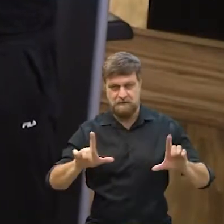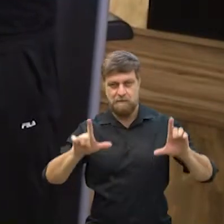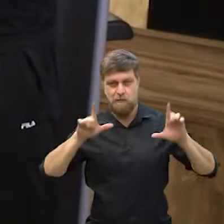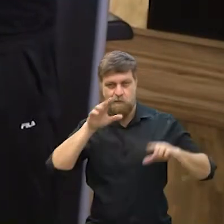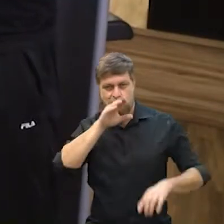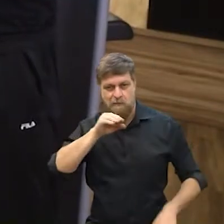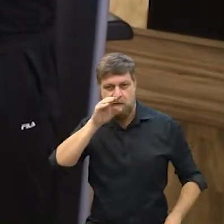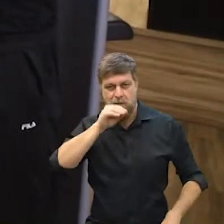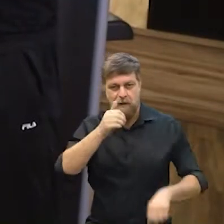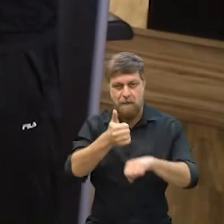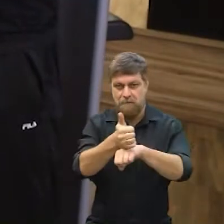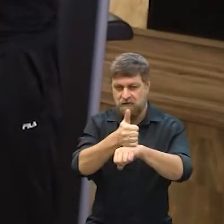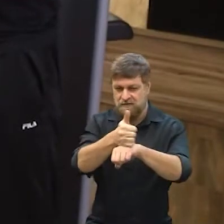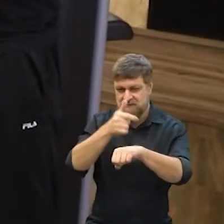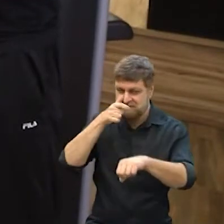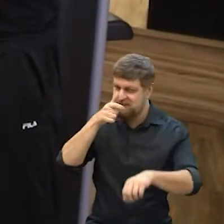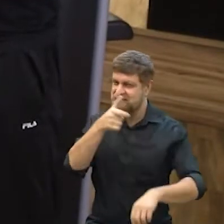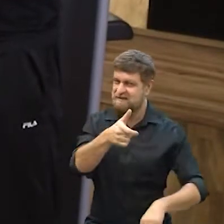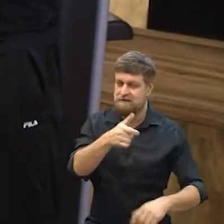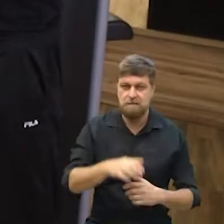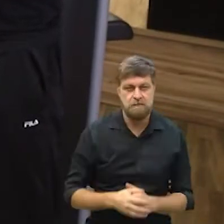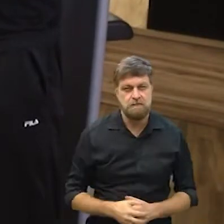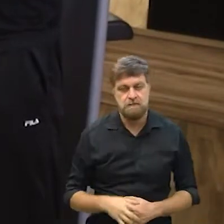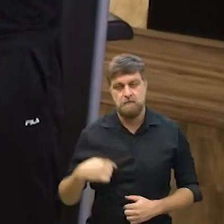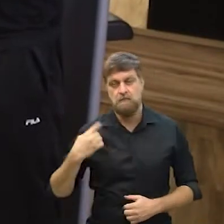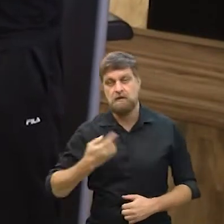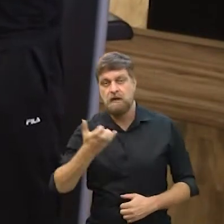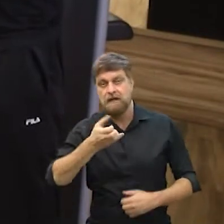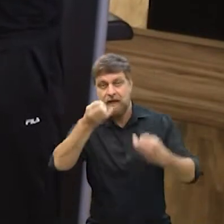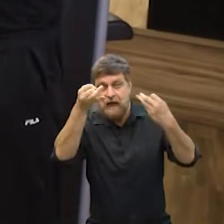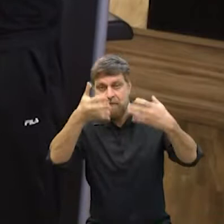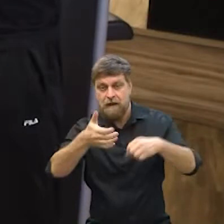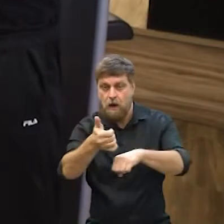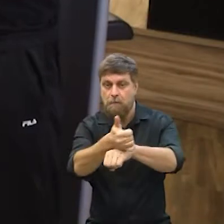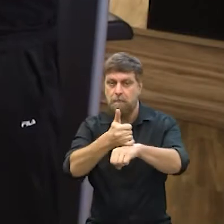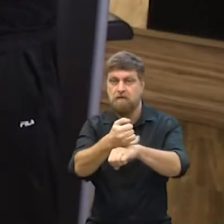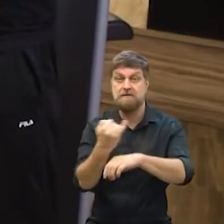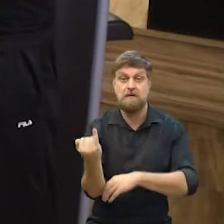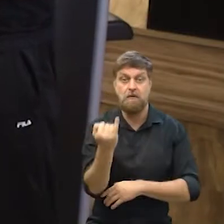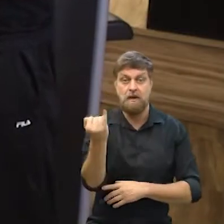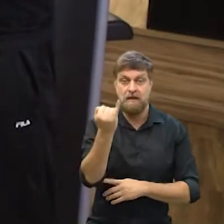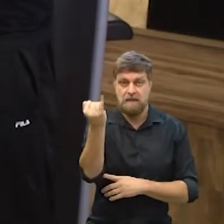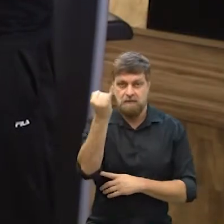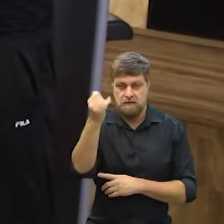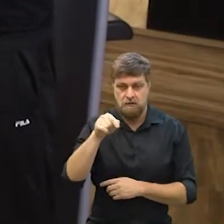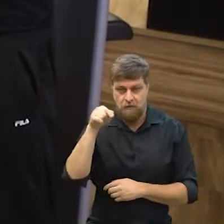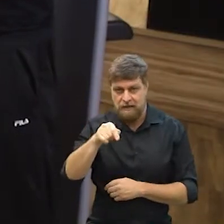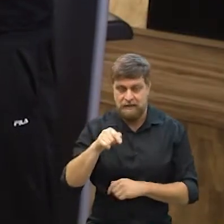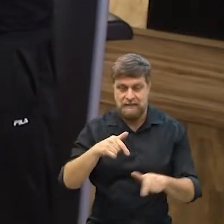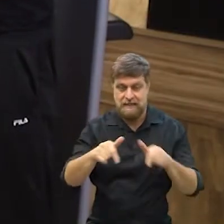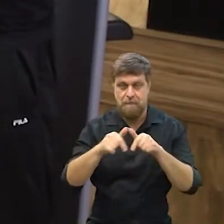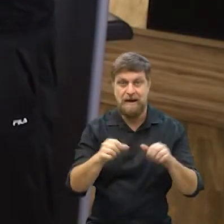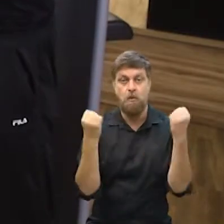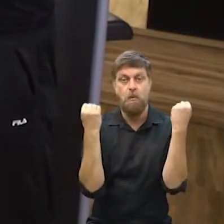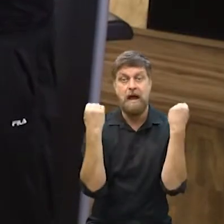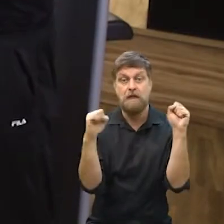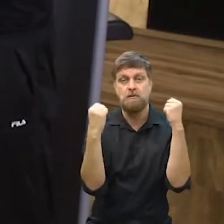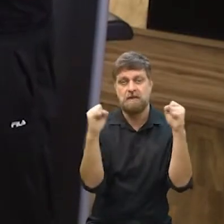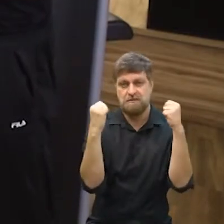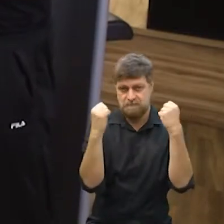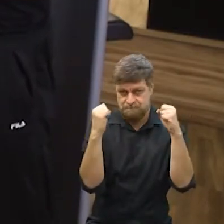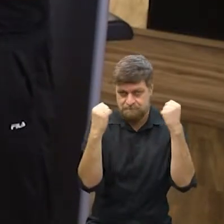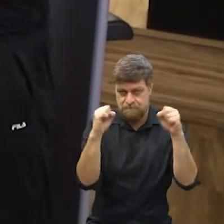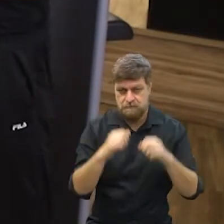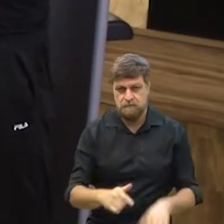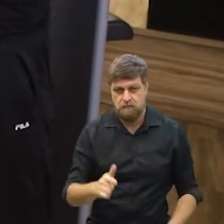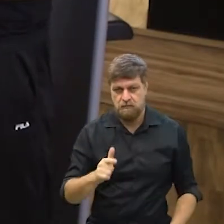conosco aqui no quadro Se Liga na Profissão. Bom, para a gente falar sobre essa profissão tão importante, que é profissional de educação